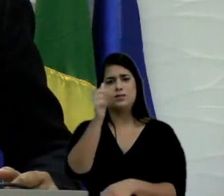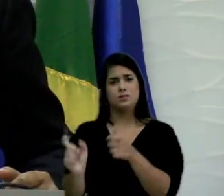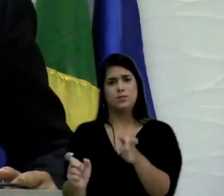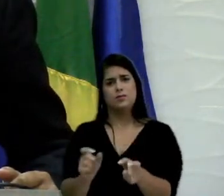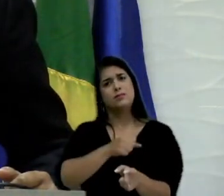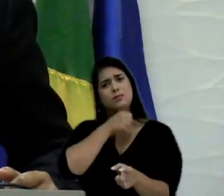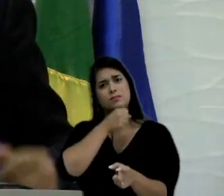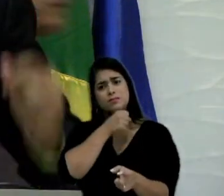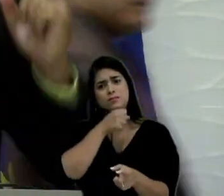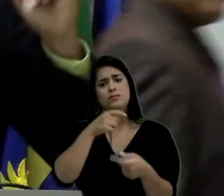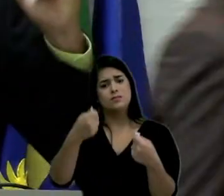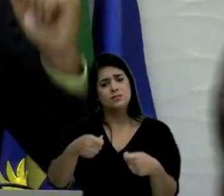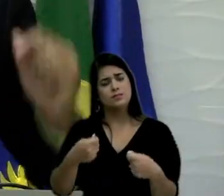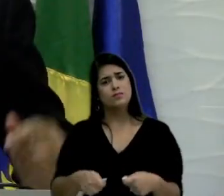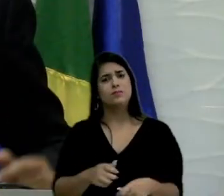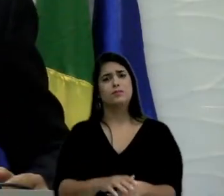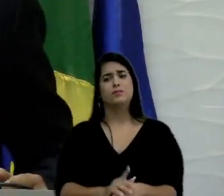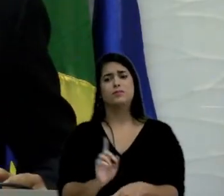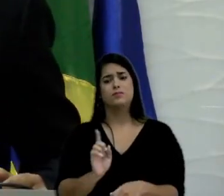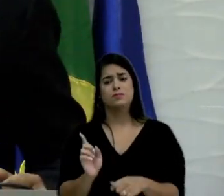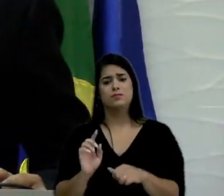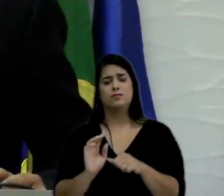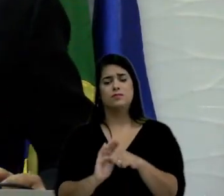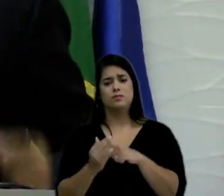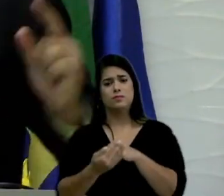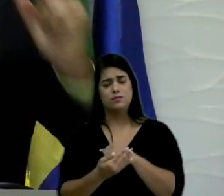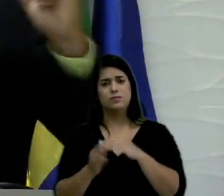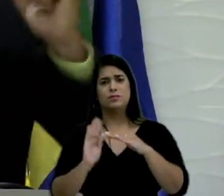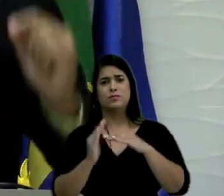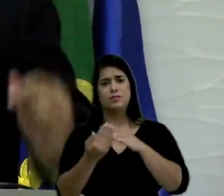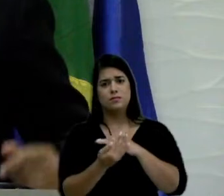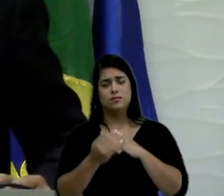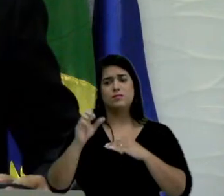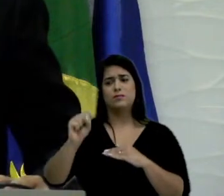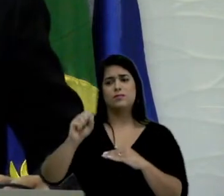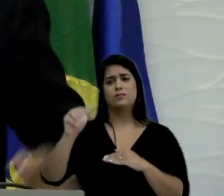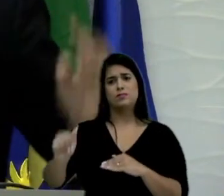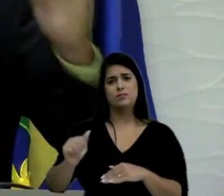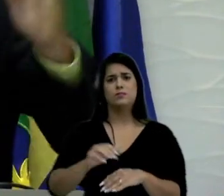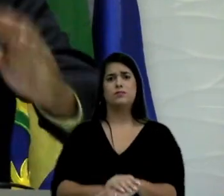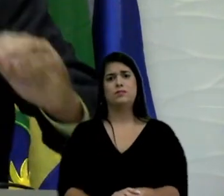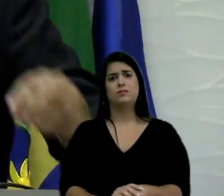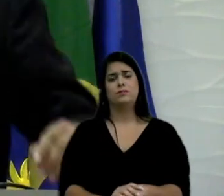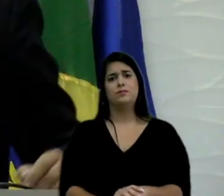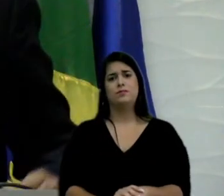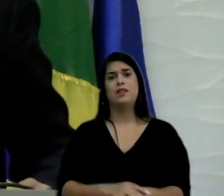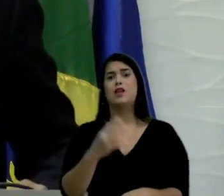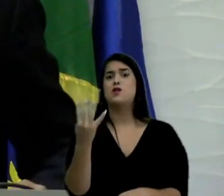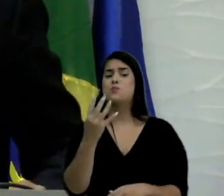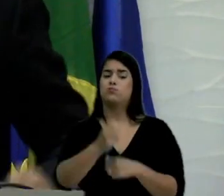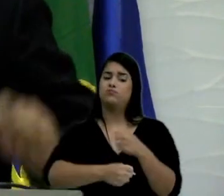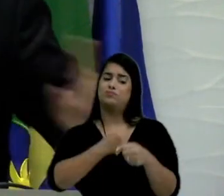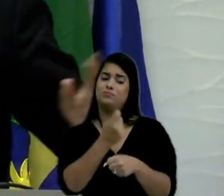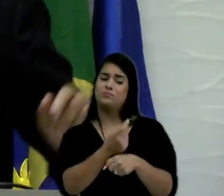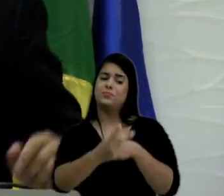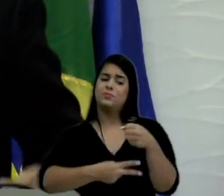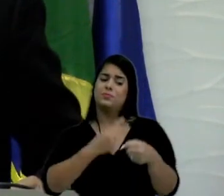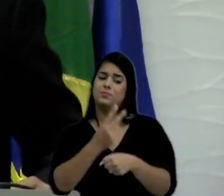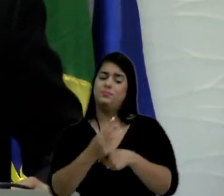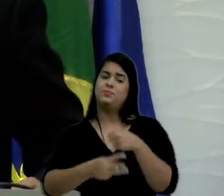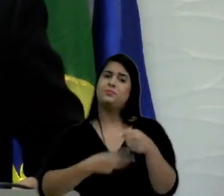ali na comunidade do Santa Afonso tendo que fazer que faz fazer 4 anos que você